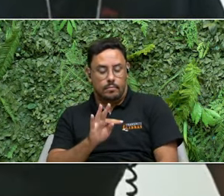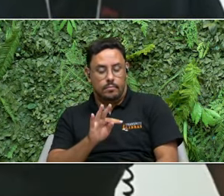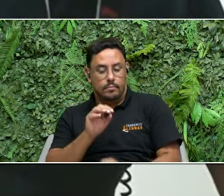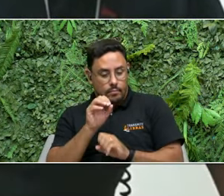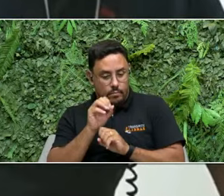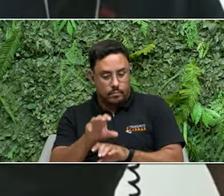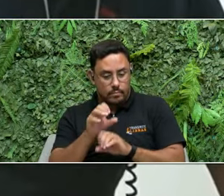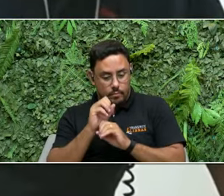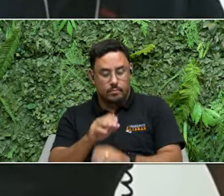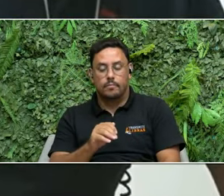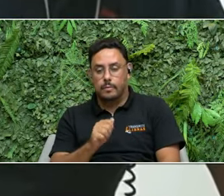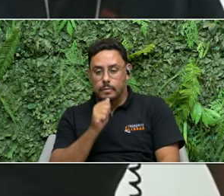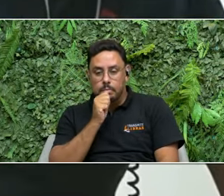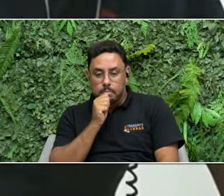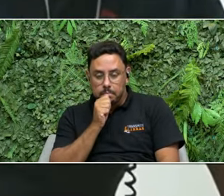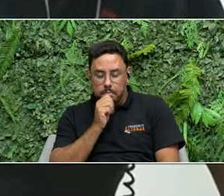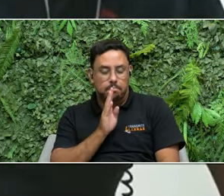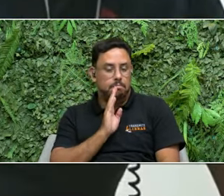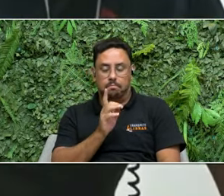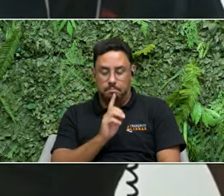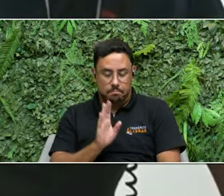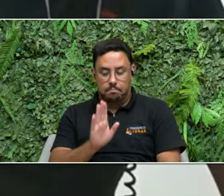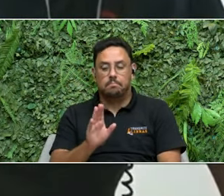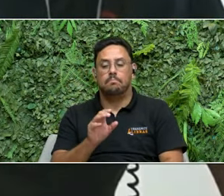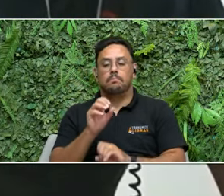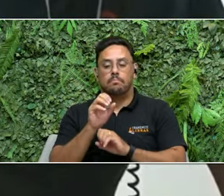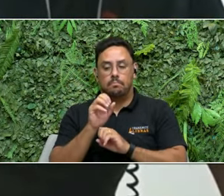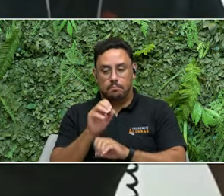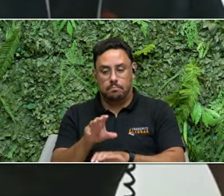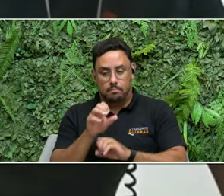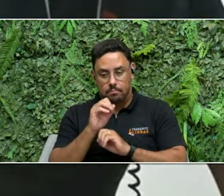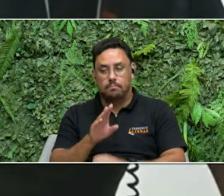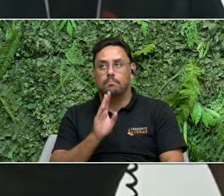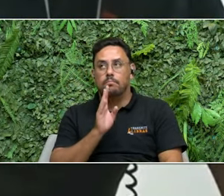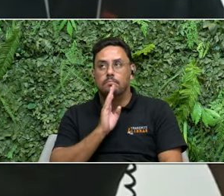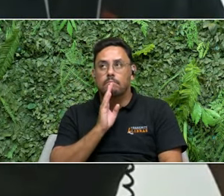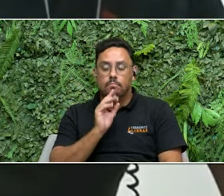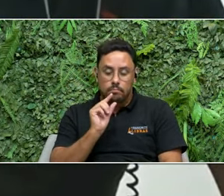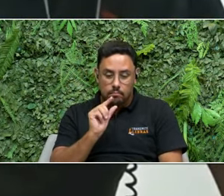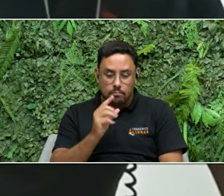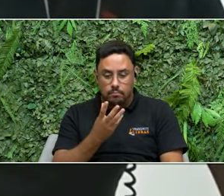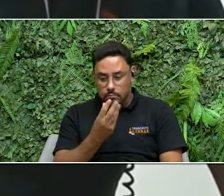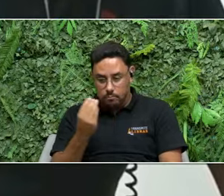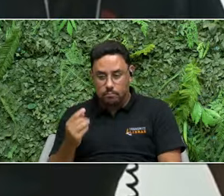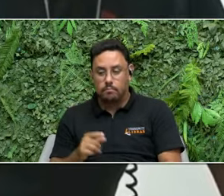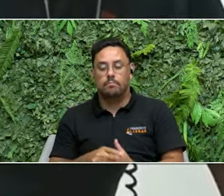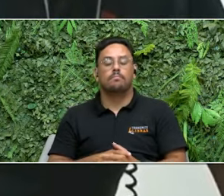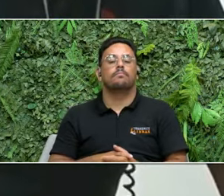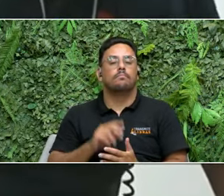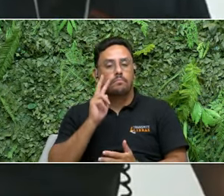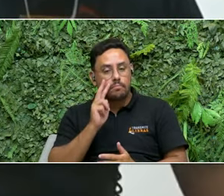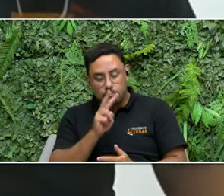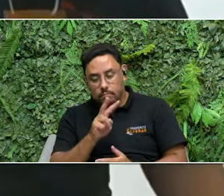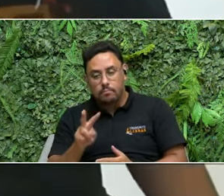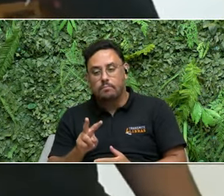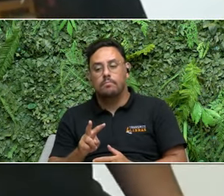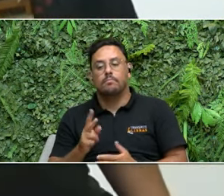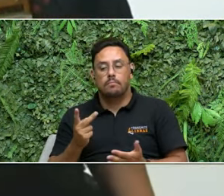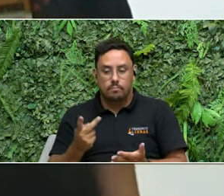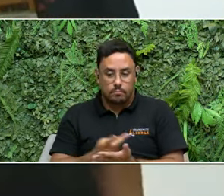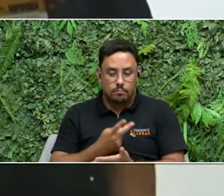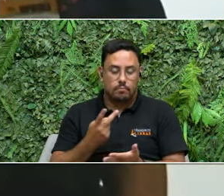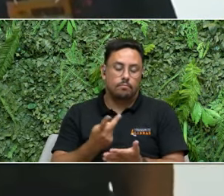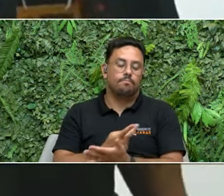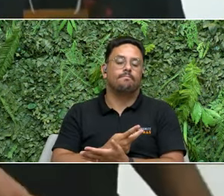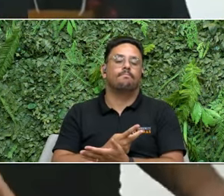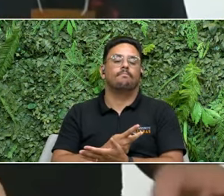ainda não conhece o seu elenco e para um técnico que conhece muito bem o seu elenco vê que erra e